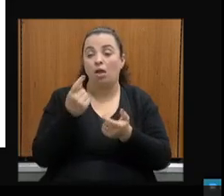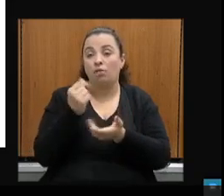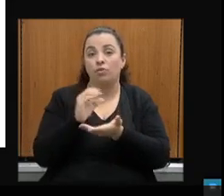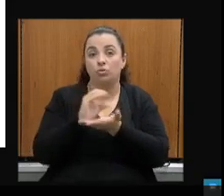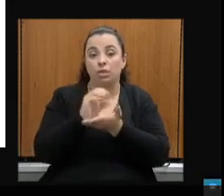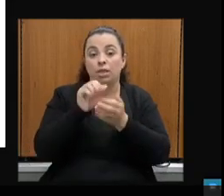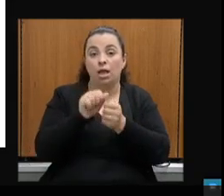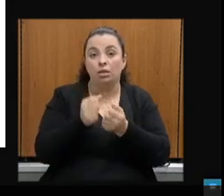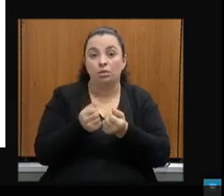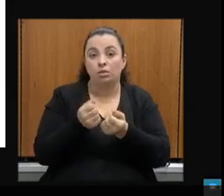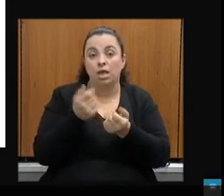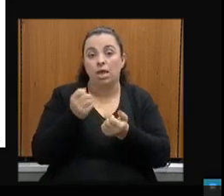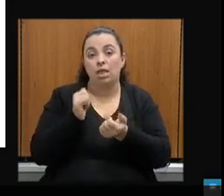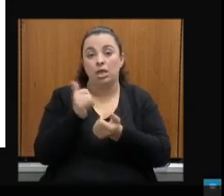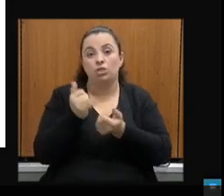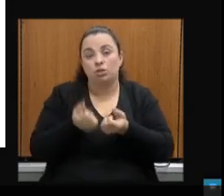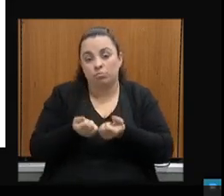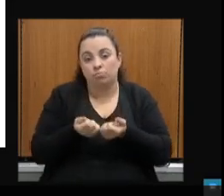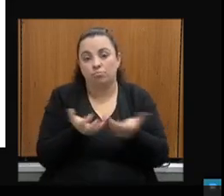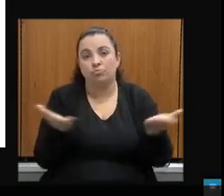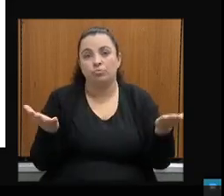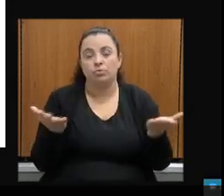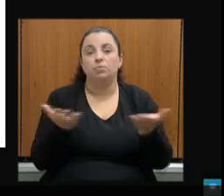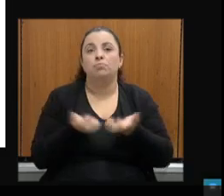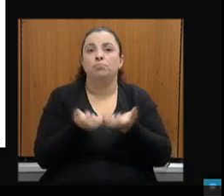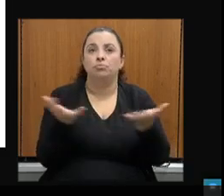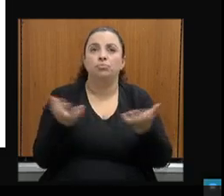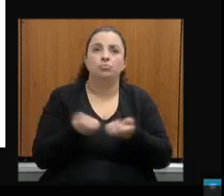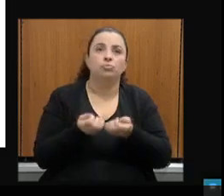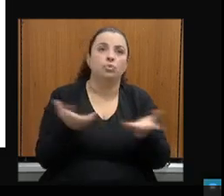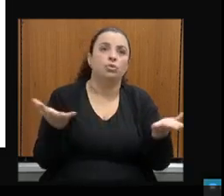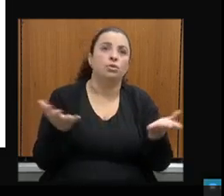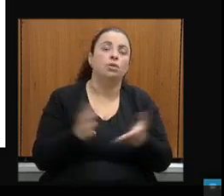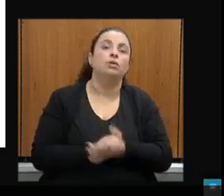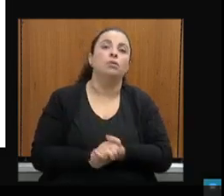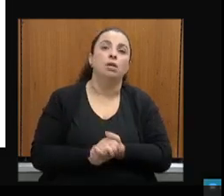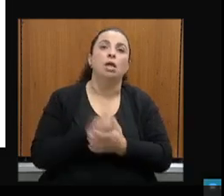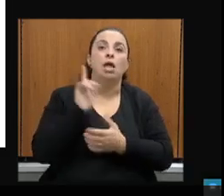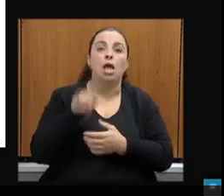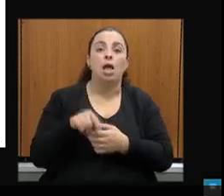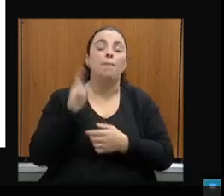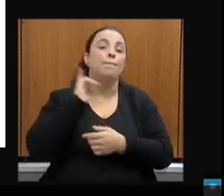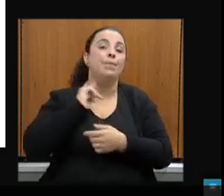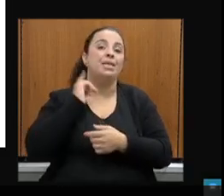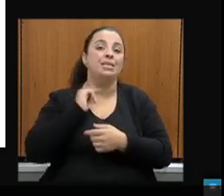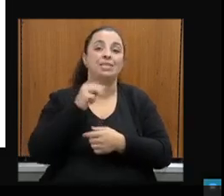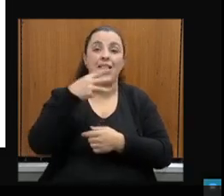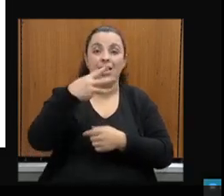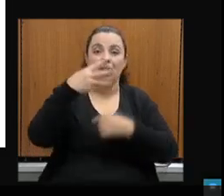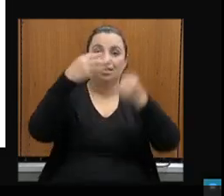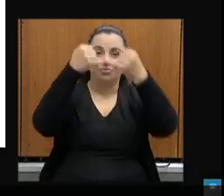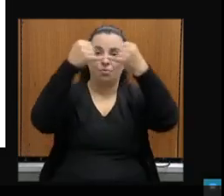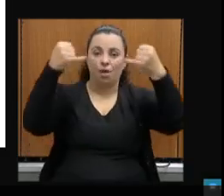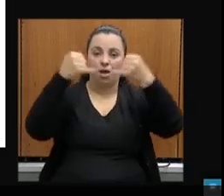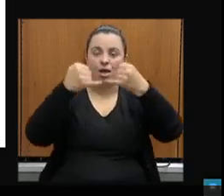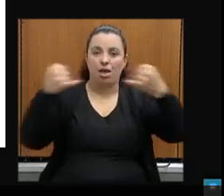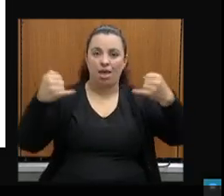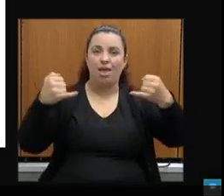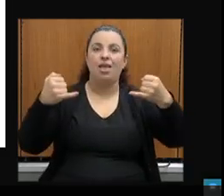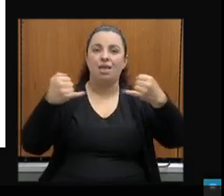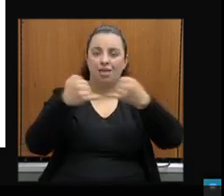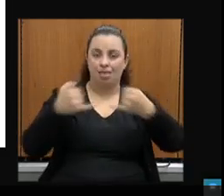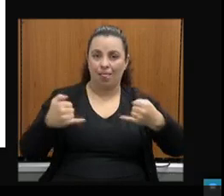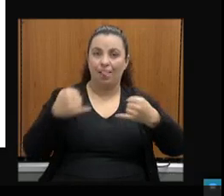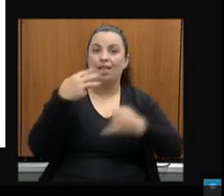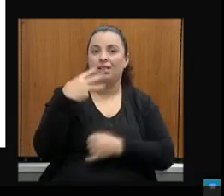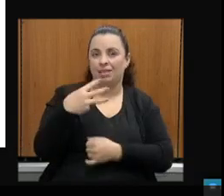aqui tem um conjunto dos Nossos programas depois eu vou detalhar mas é o Minas trifásico Deputado Arantes aí é